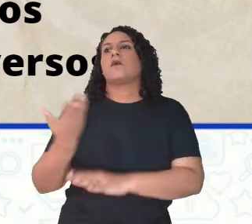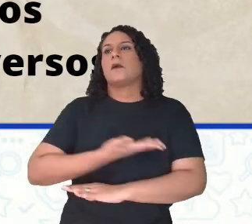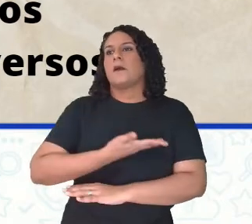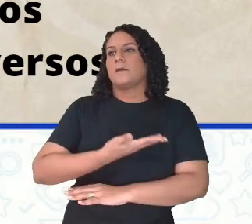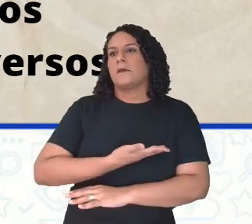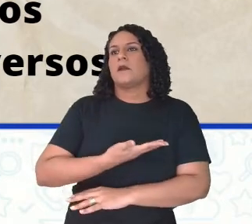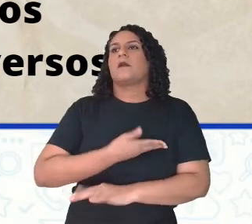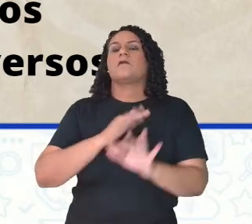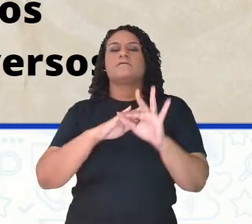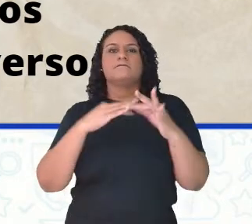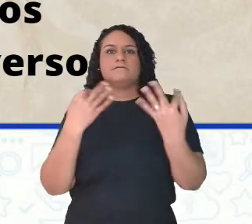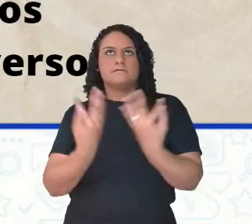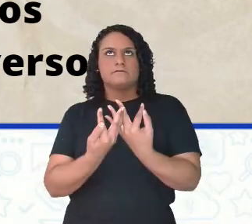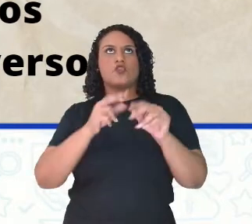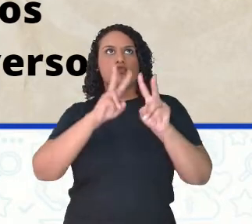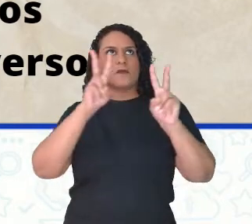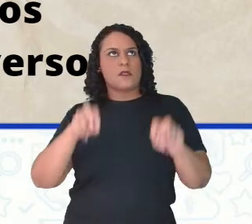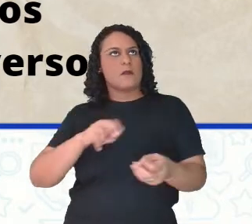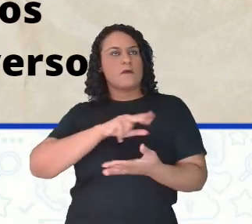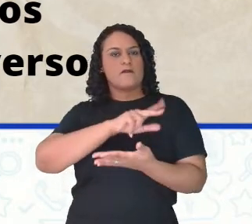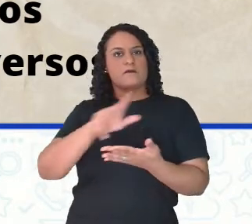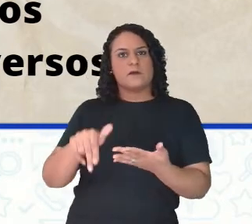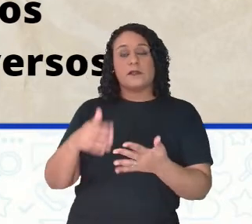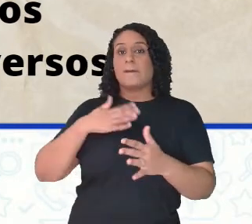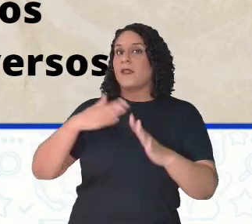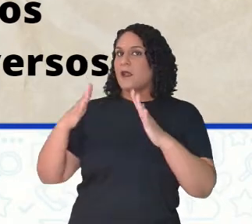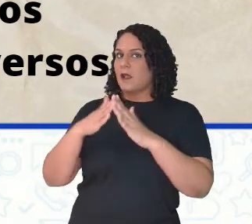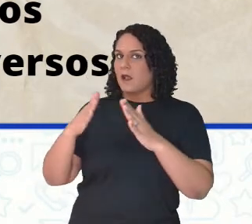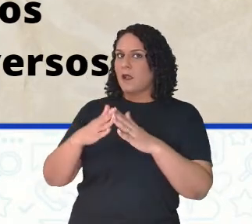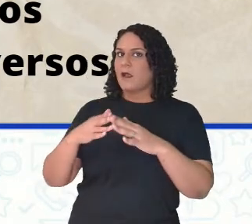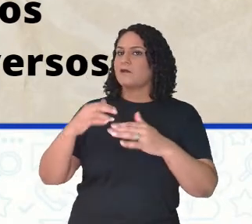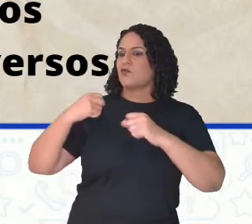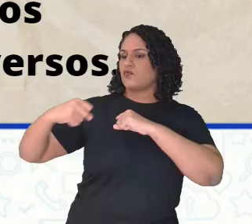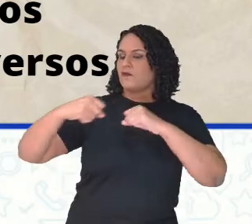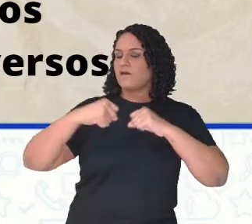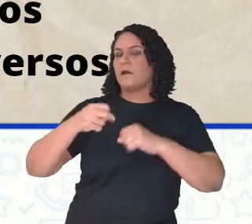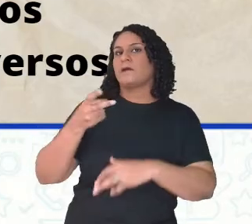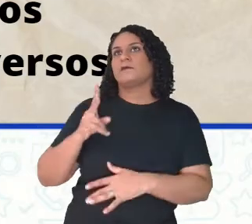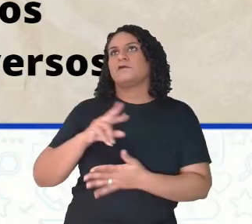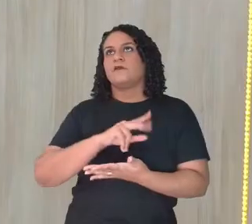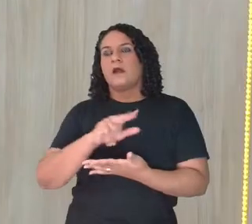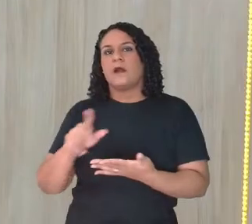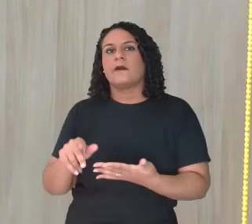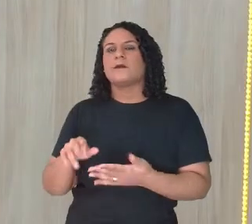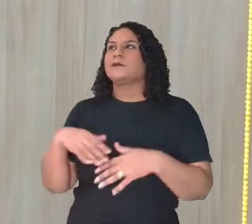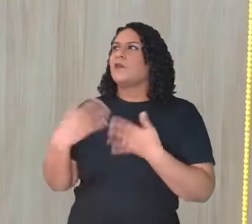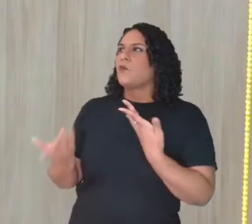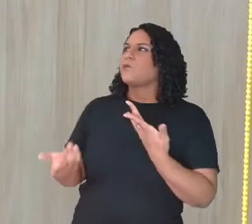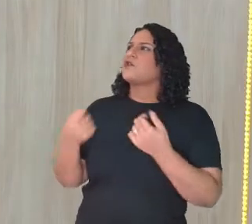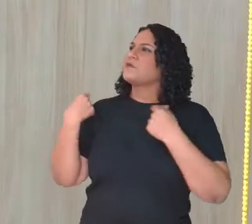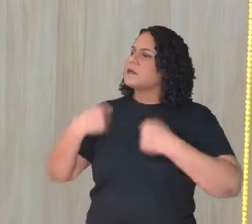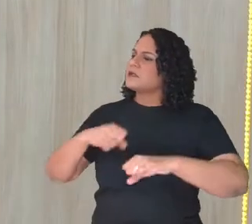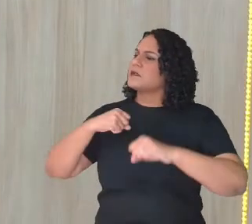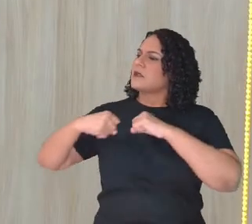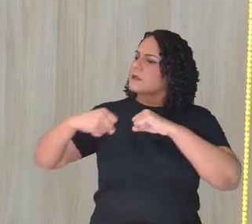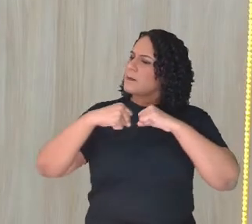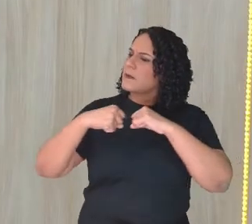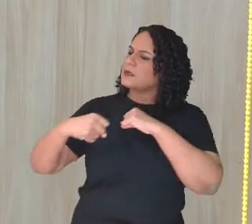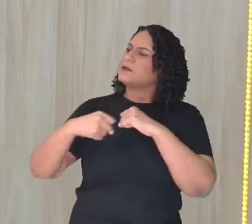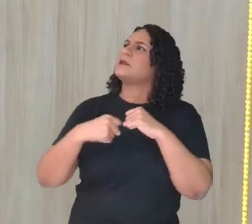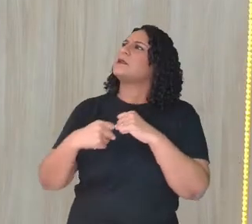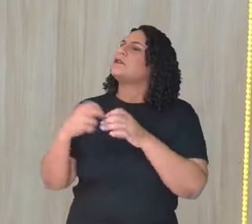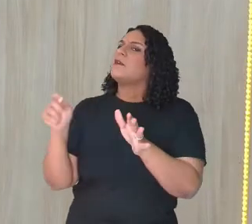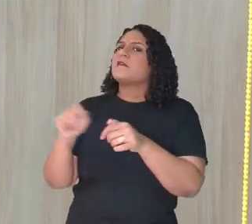assuntos diversos. Lá em casa é um debate, né? A gente precisa debater para decidir alguma coisa, para decidir o que é que a gente